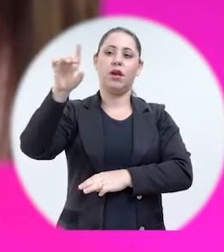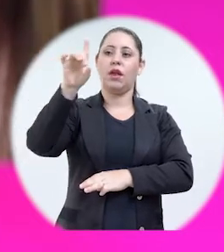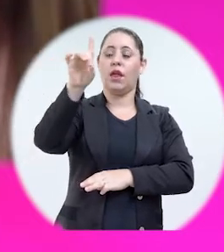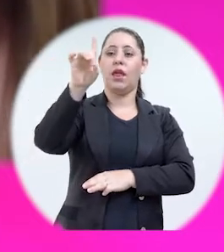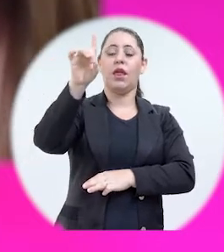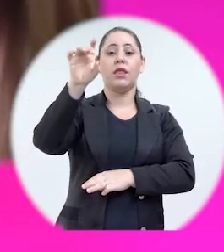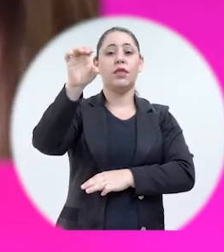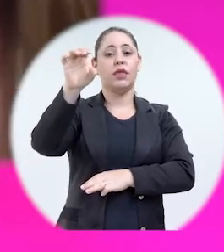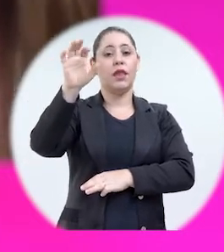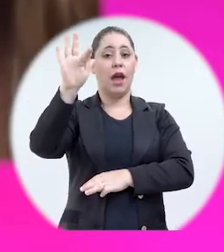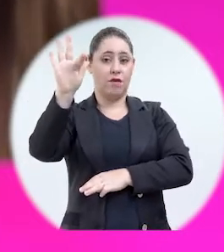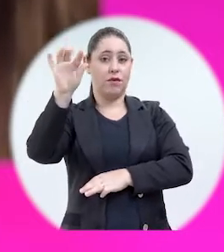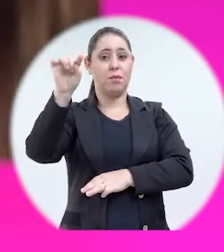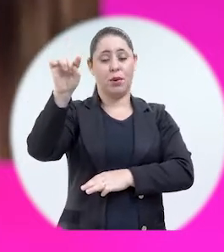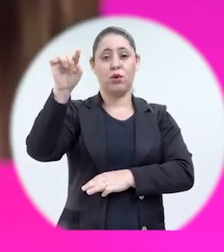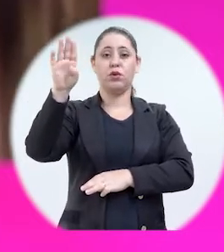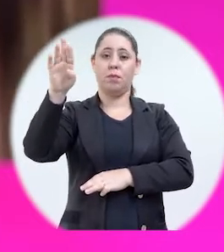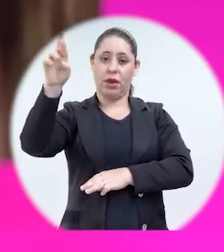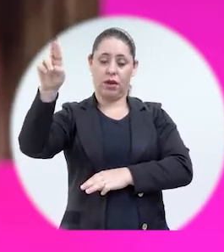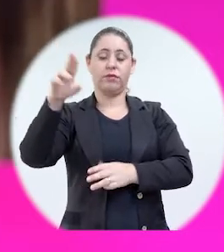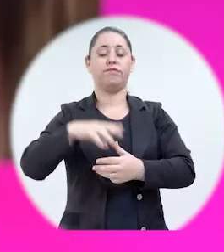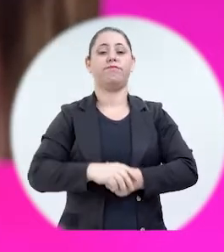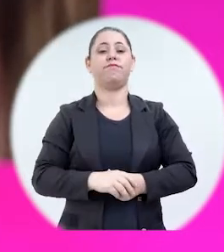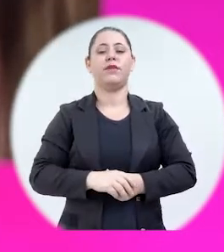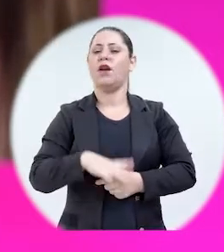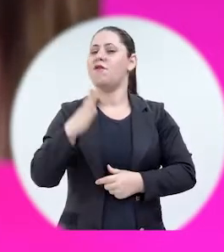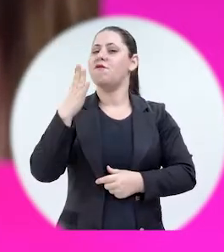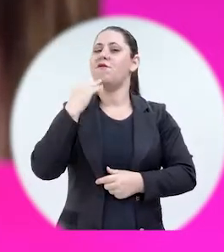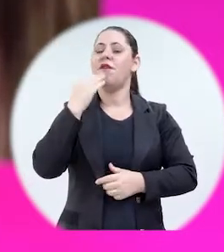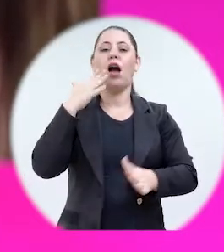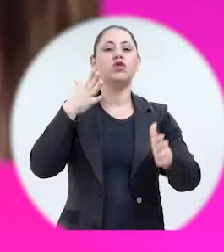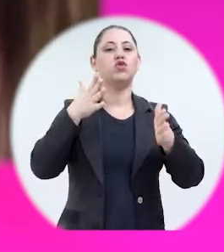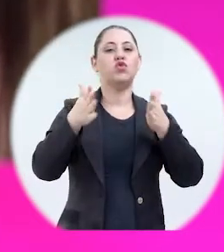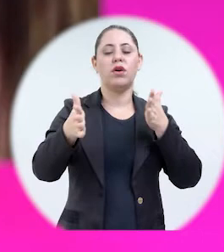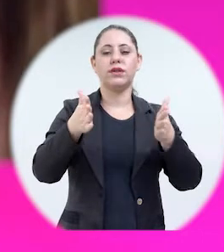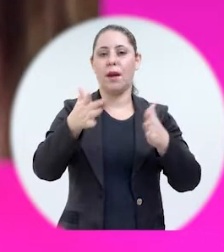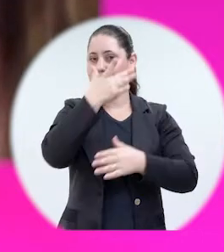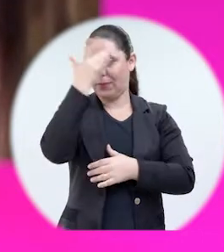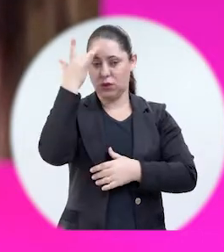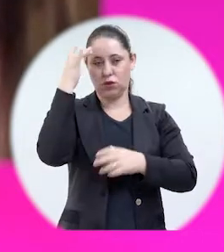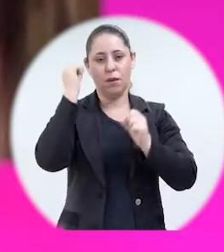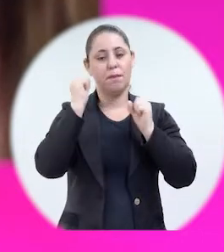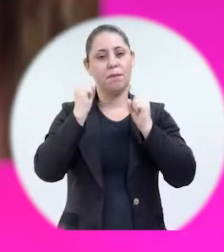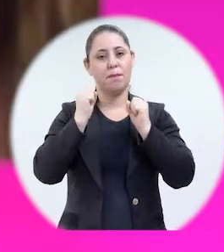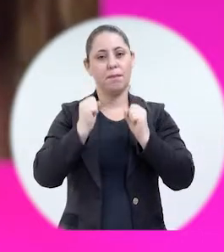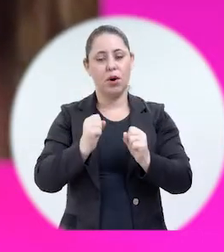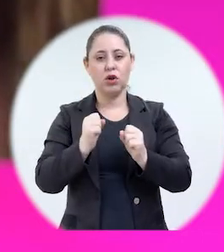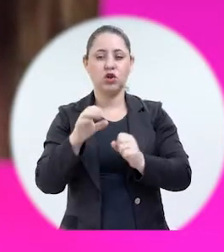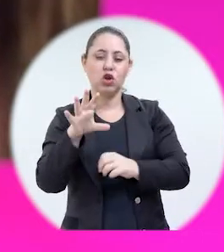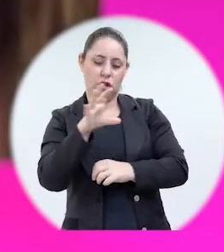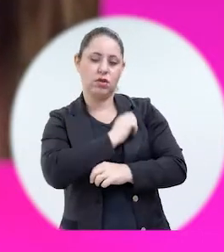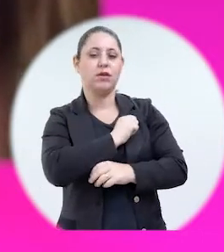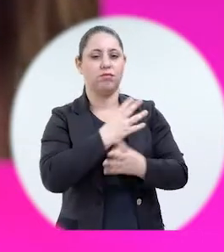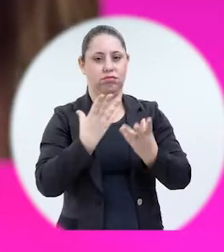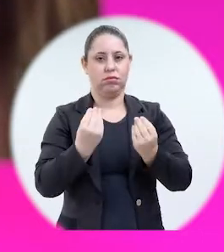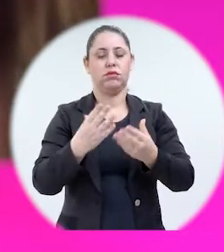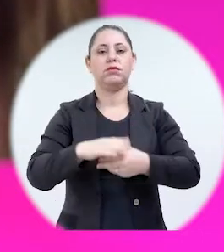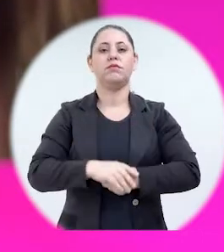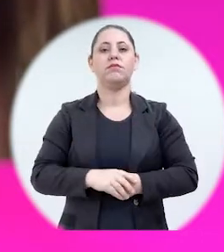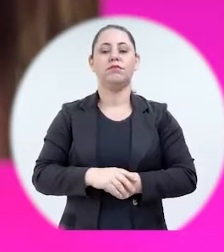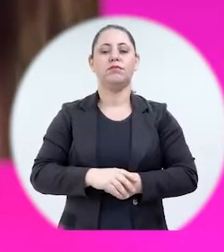www.defensoria.ms.def.br. O DEF é de Defensoria, DEF mesmo. E aí tá bem fácil o acesso e as pessoas têm